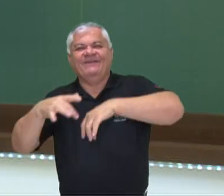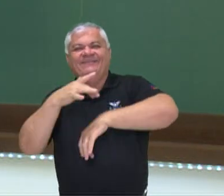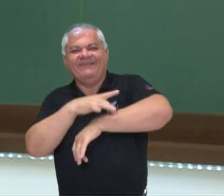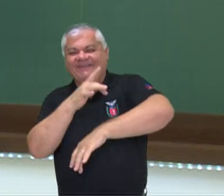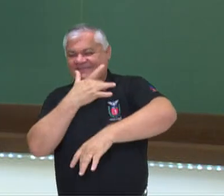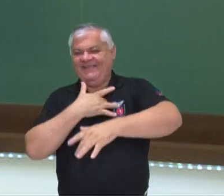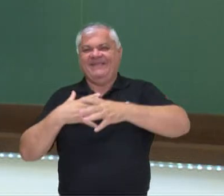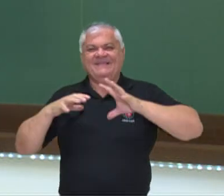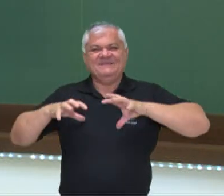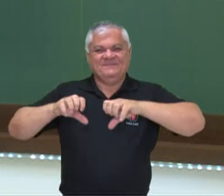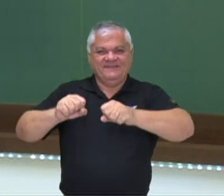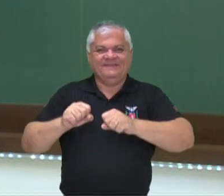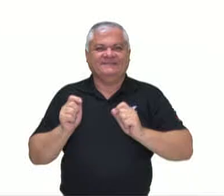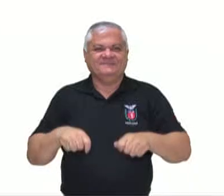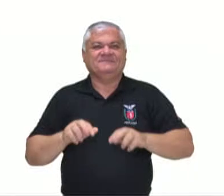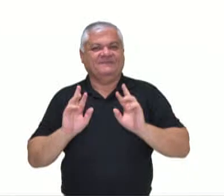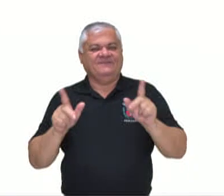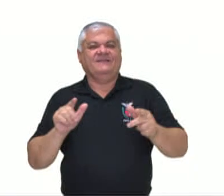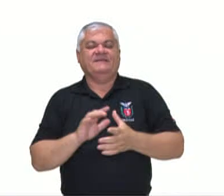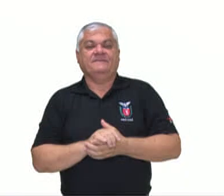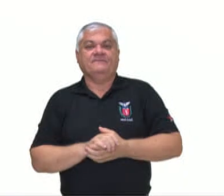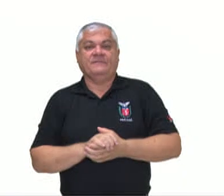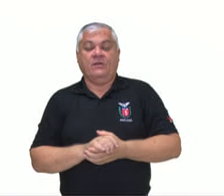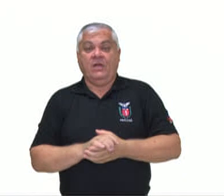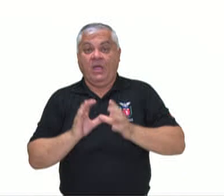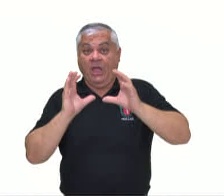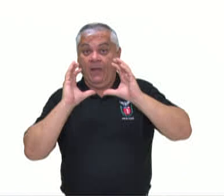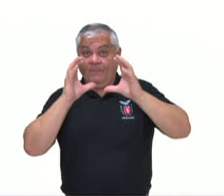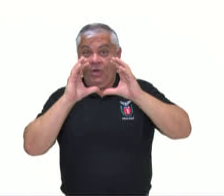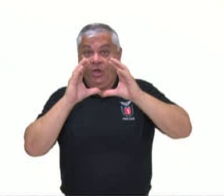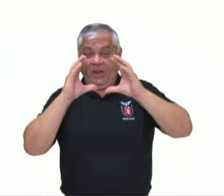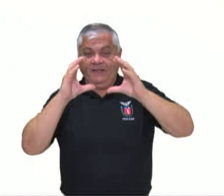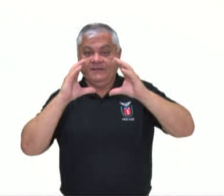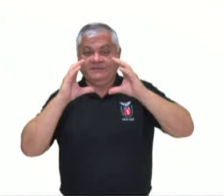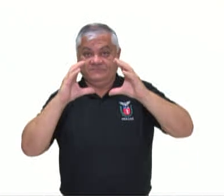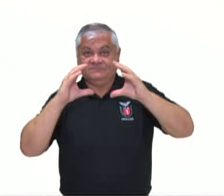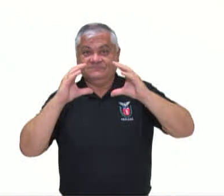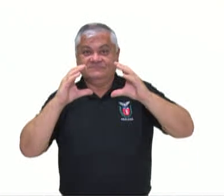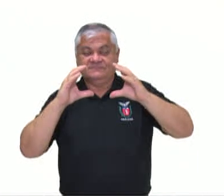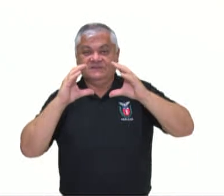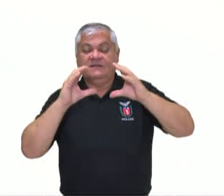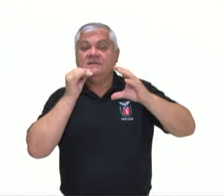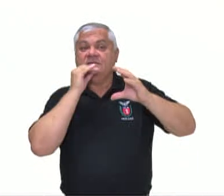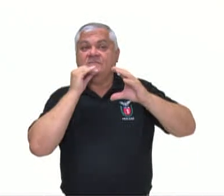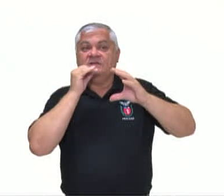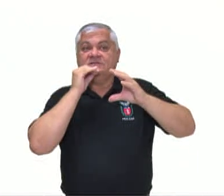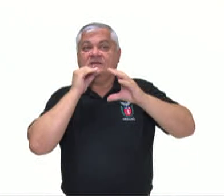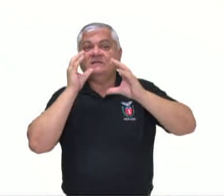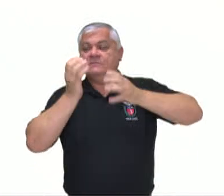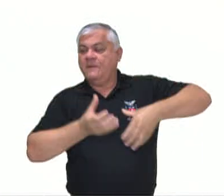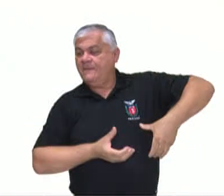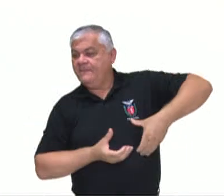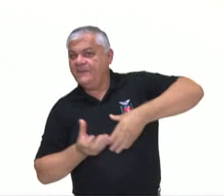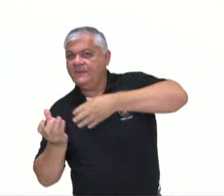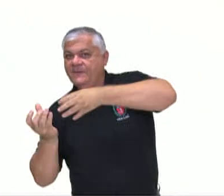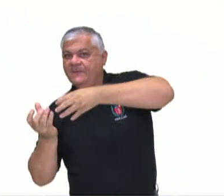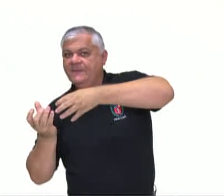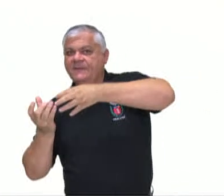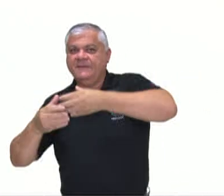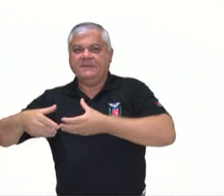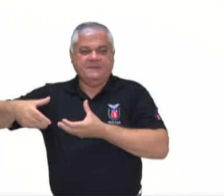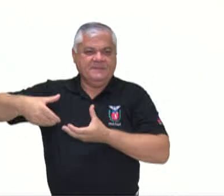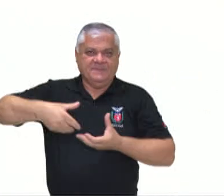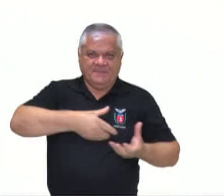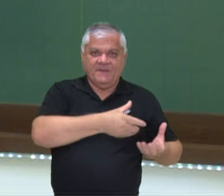de outros esportes que nós vimos. A bola deve ser conduzida com as mãos, o passe deve ocorrer sempre para